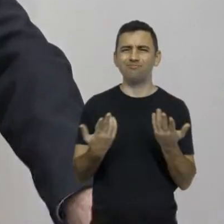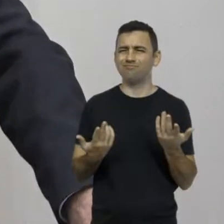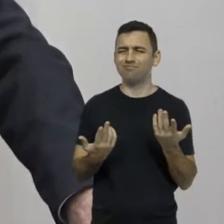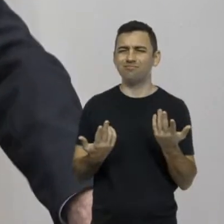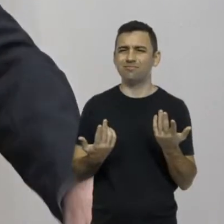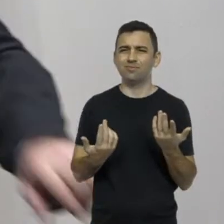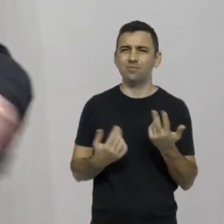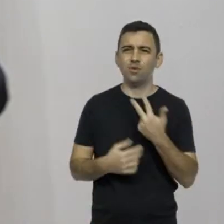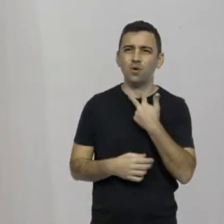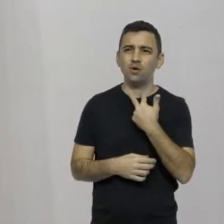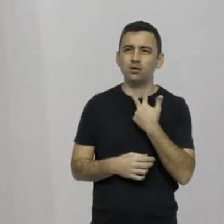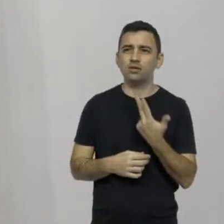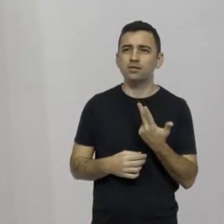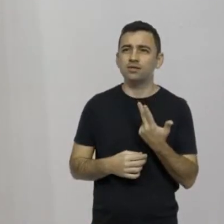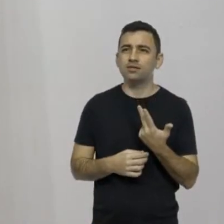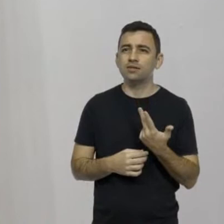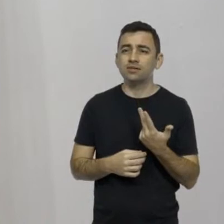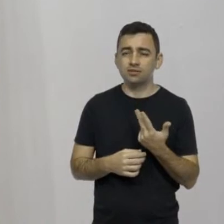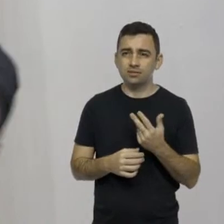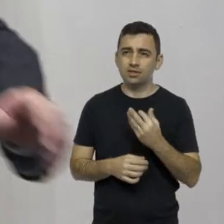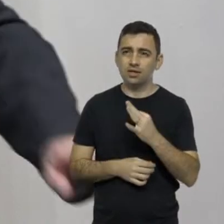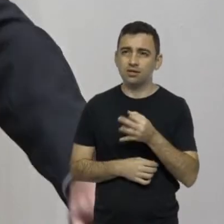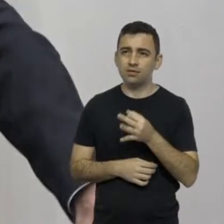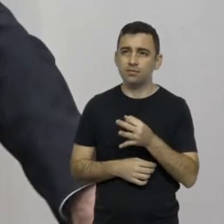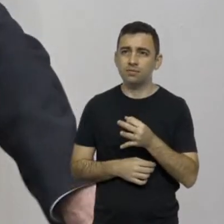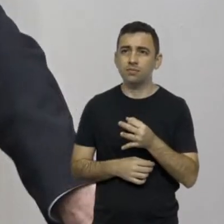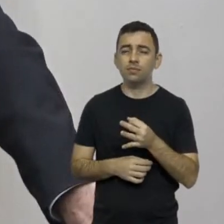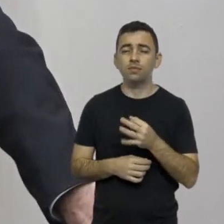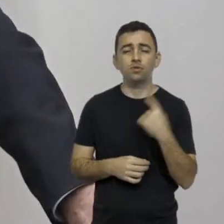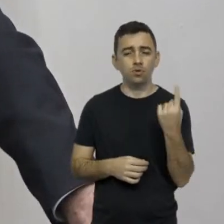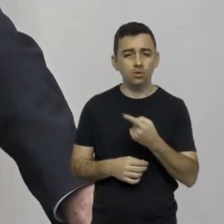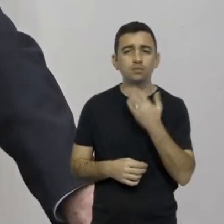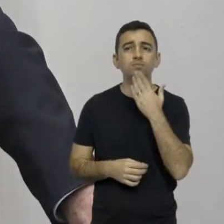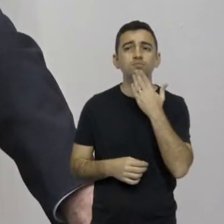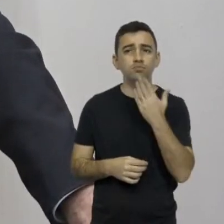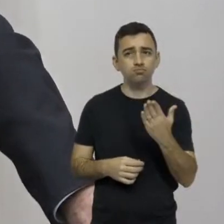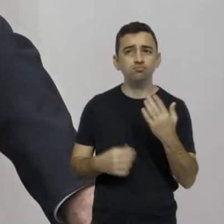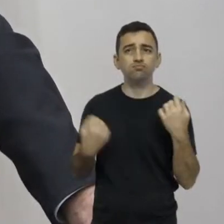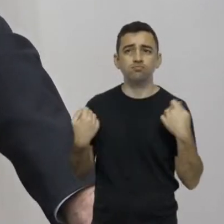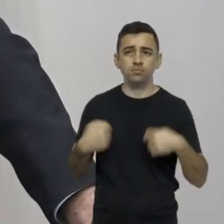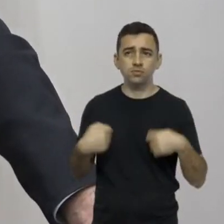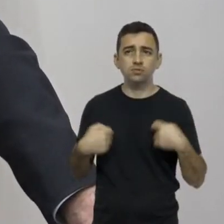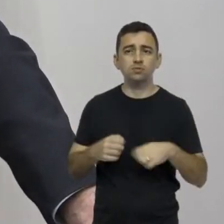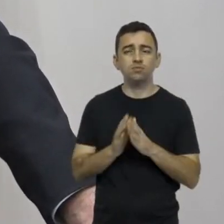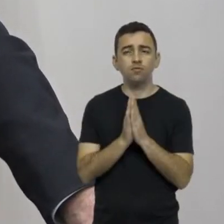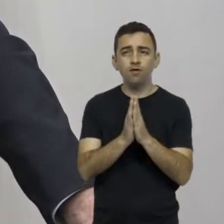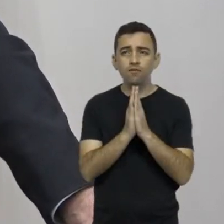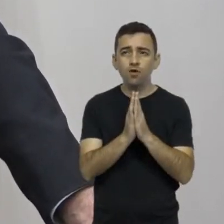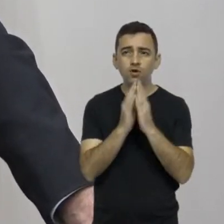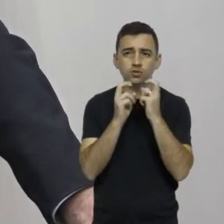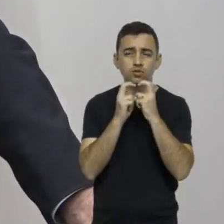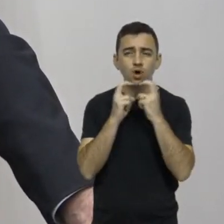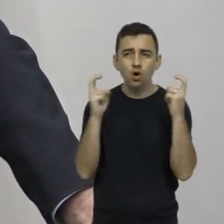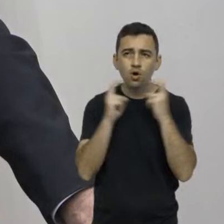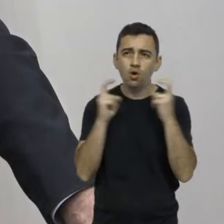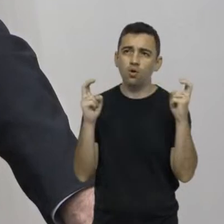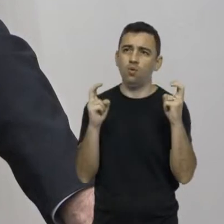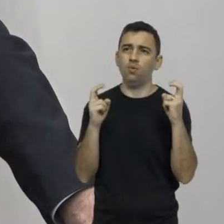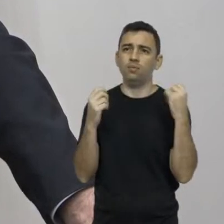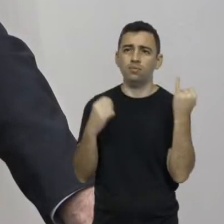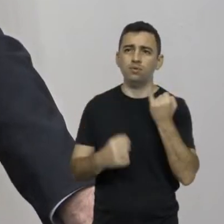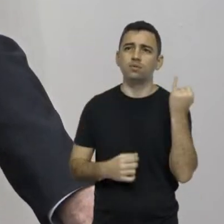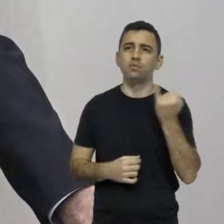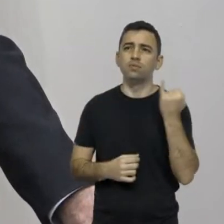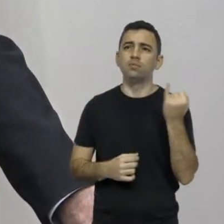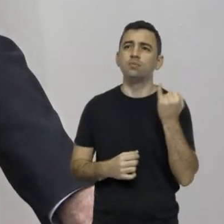Então, sinceramente, eu acho que a gente tem que pedir socorro, deputado Kennedy,